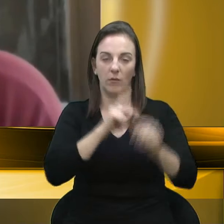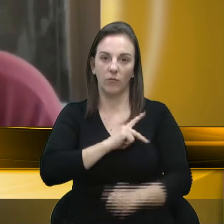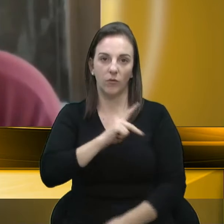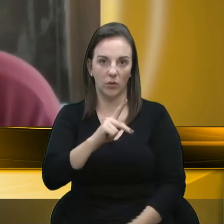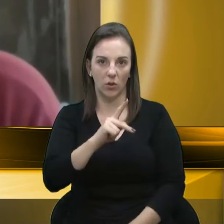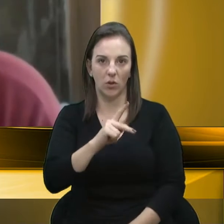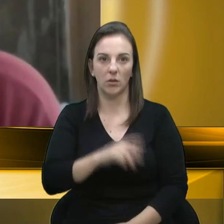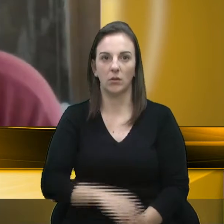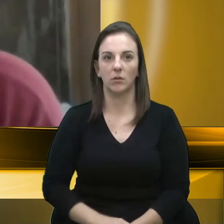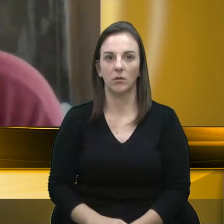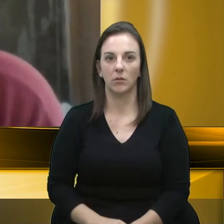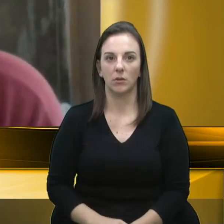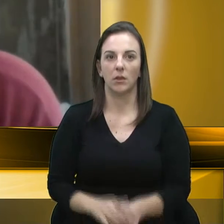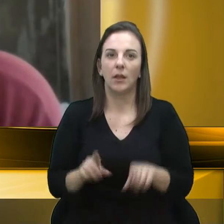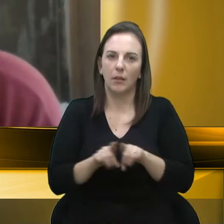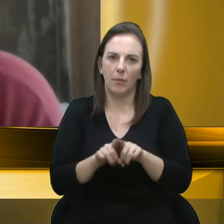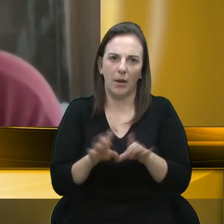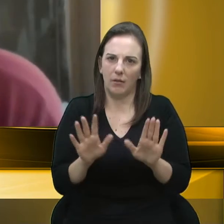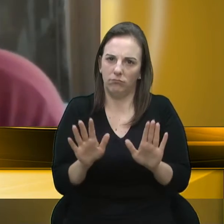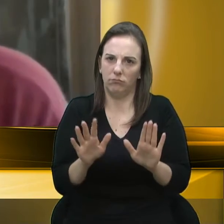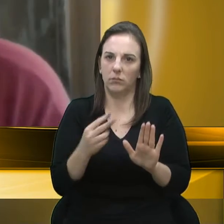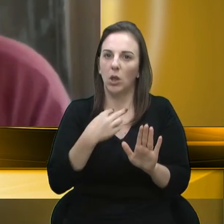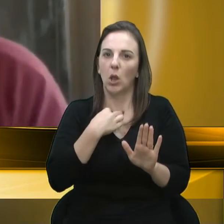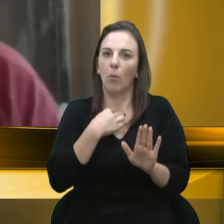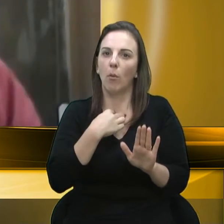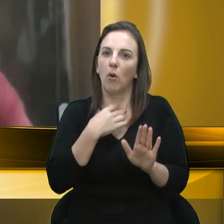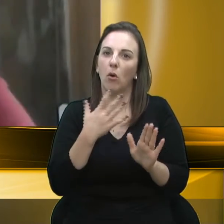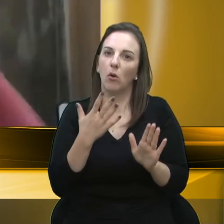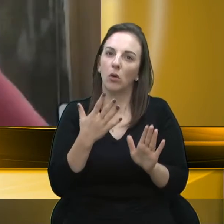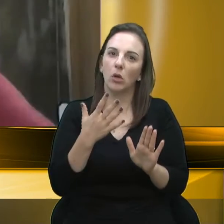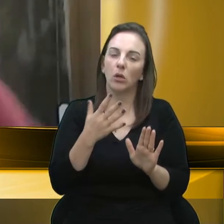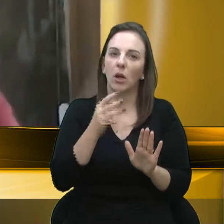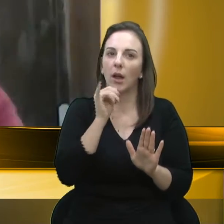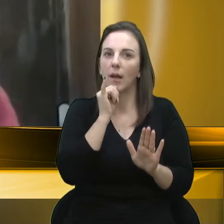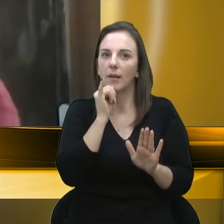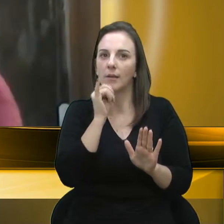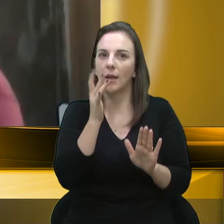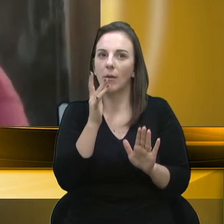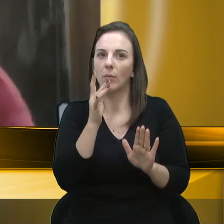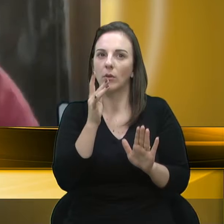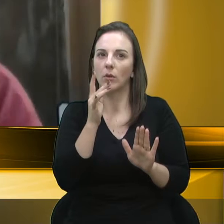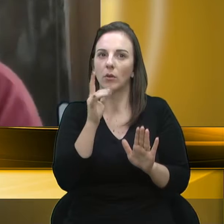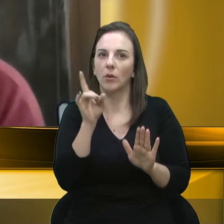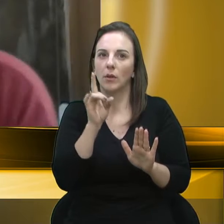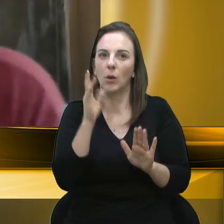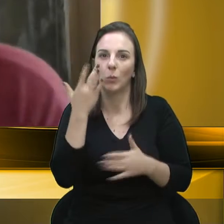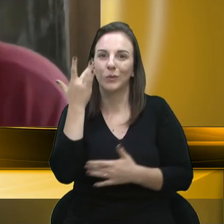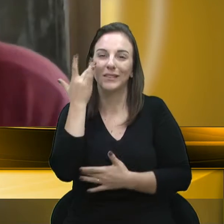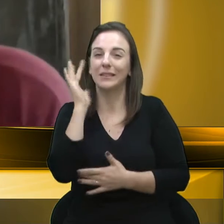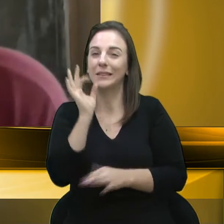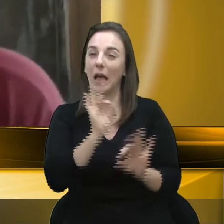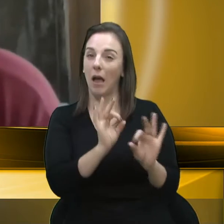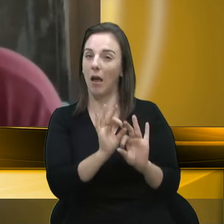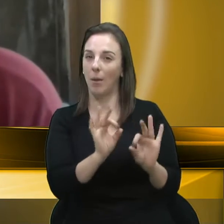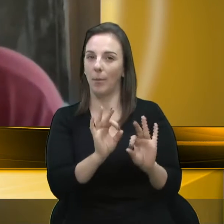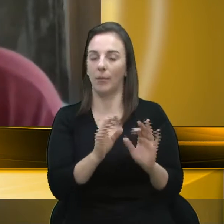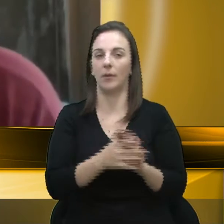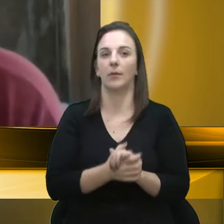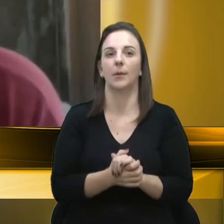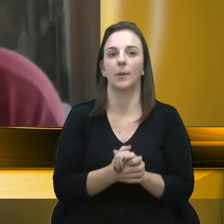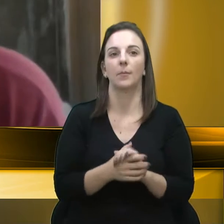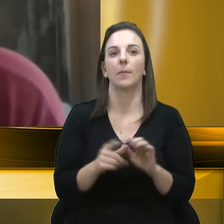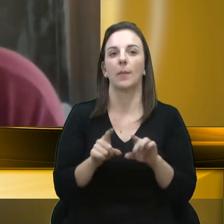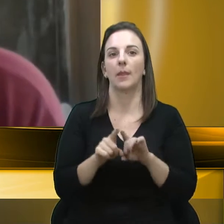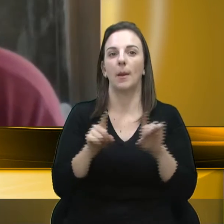gente não pode fingir que não recebeu um comentário desses, né? A gente não pode prevaricar.